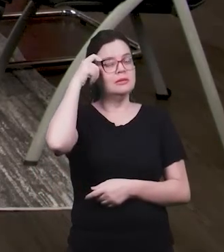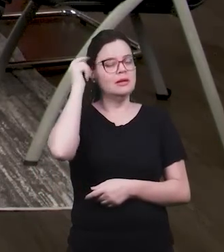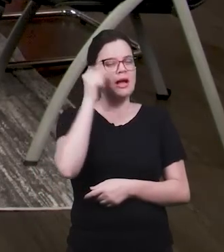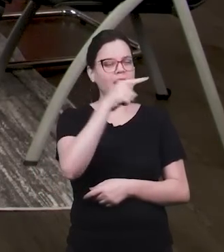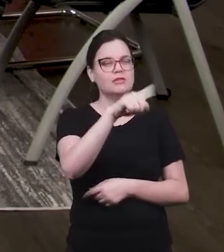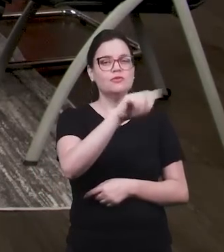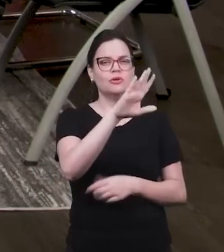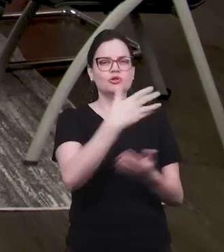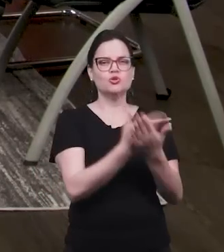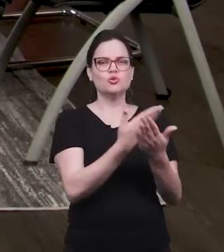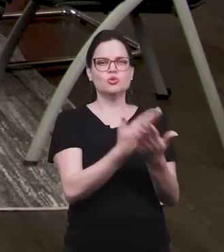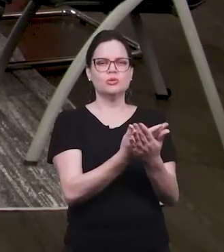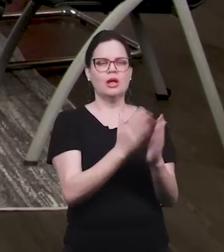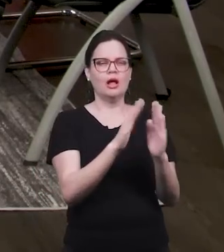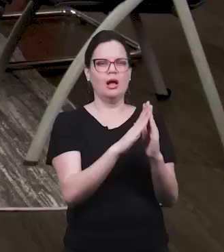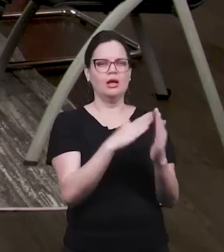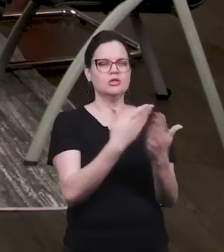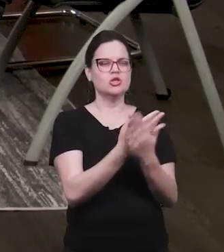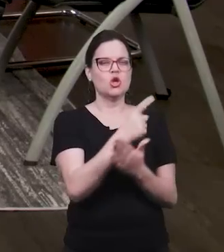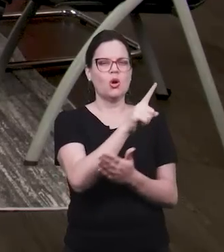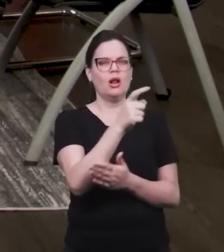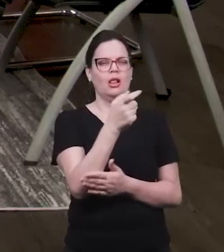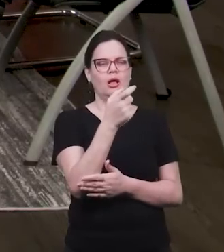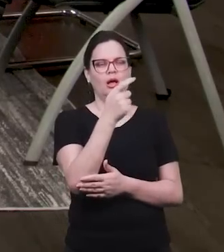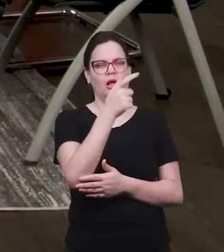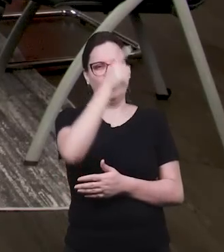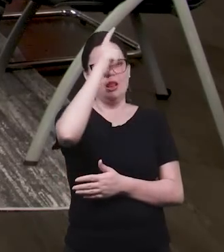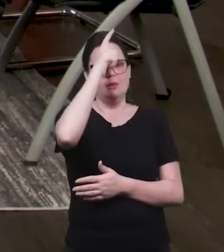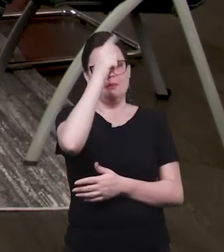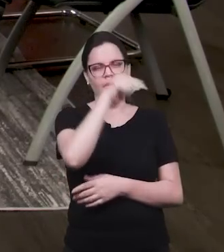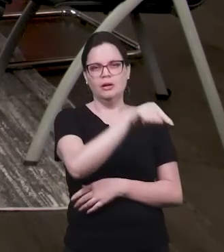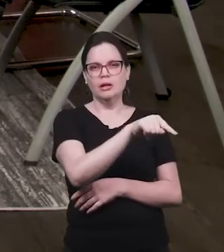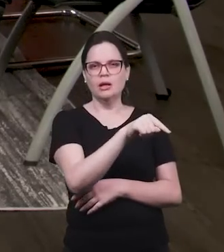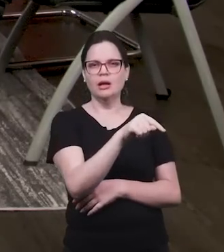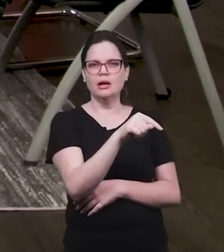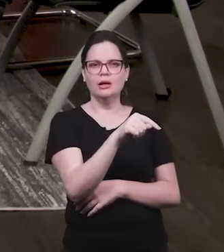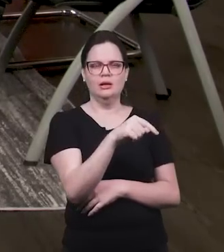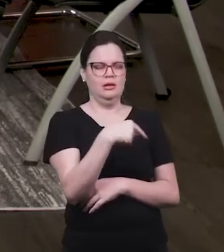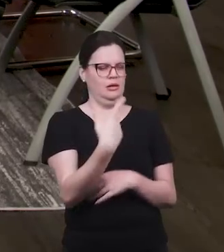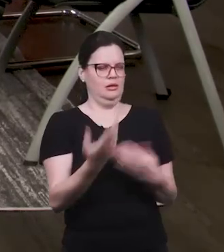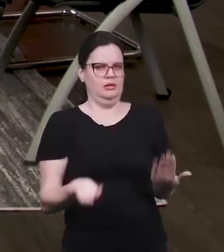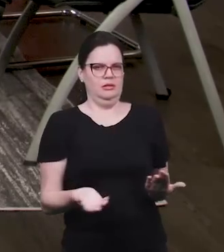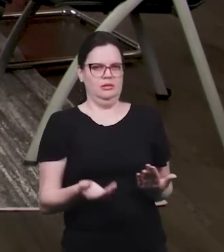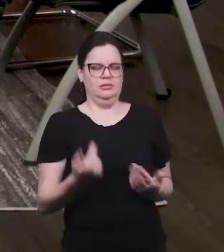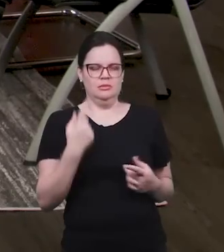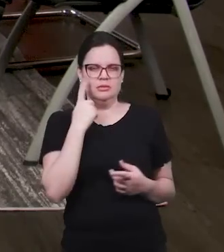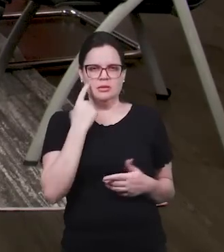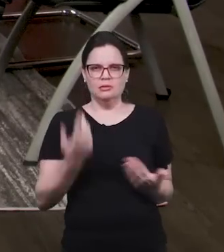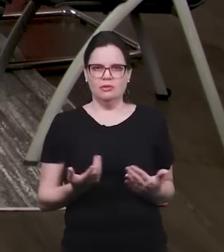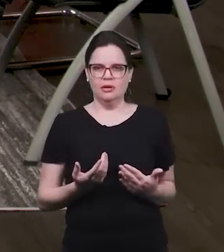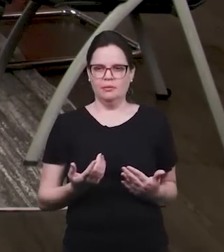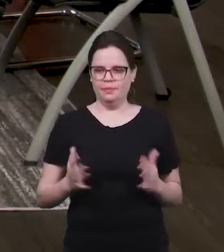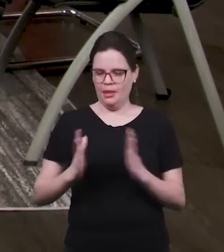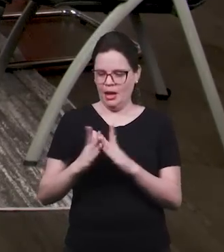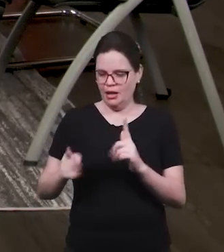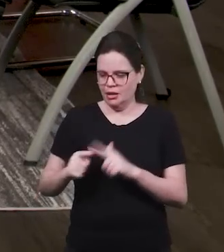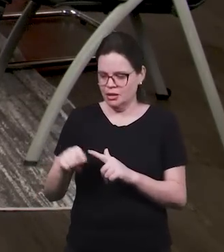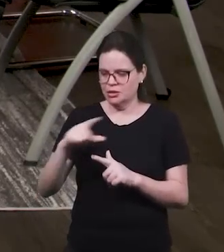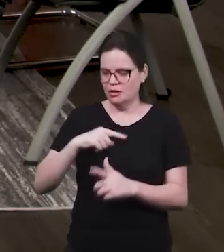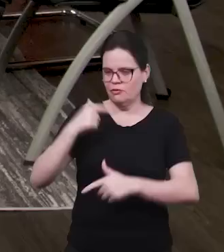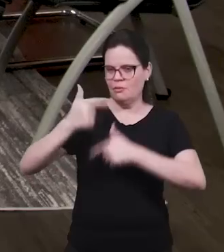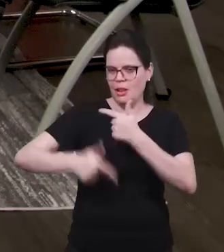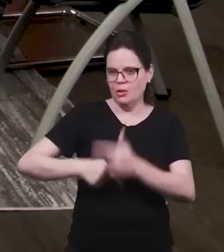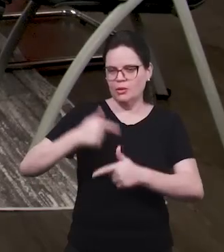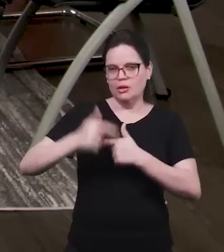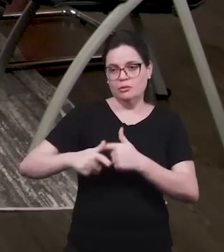os teólogos de Cambridge, tudo isso, a igreja saiu de uma luta, entrou noutra,